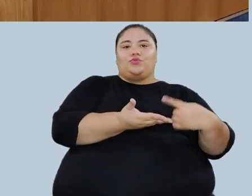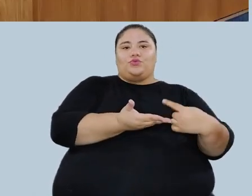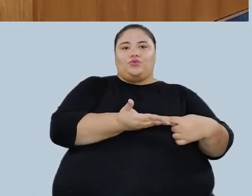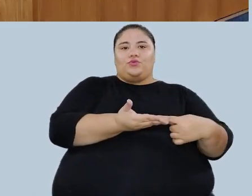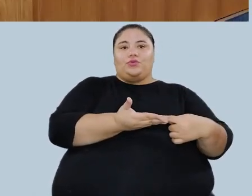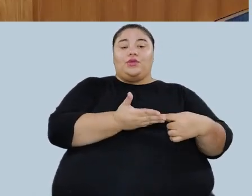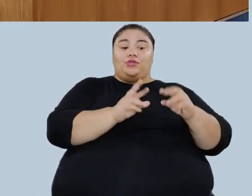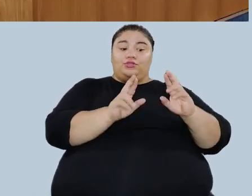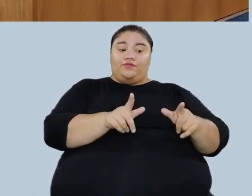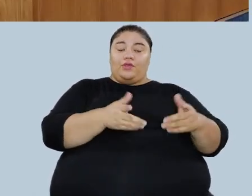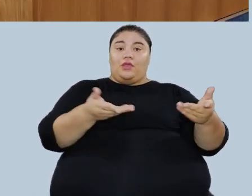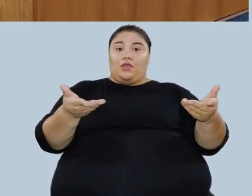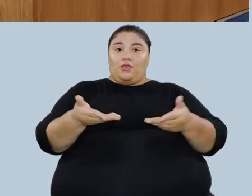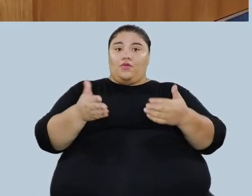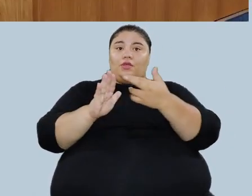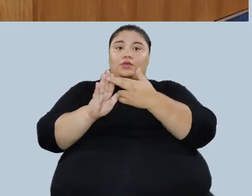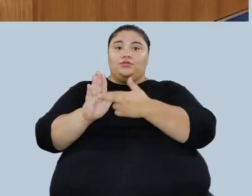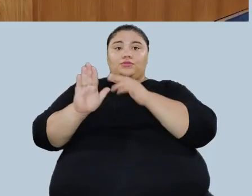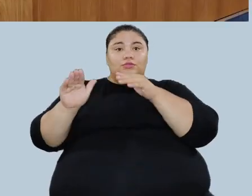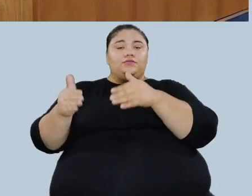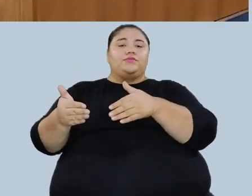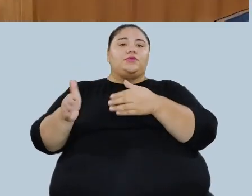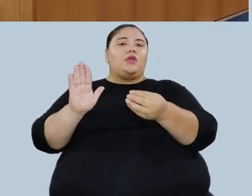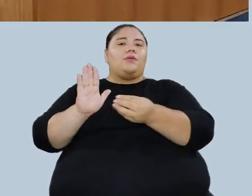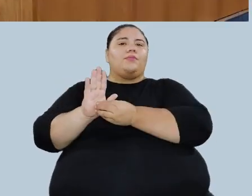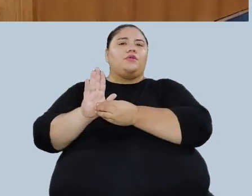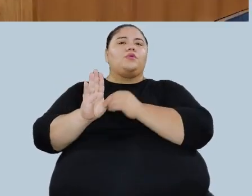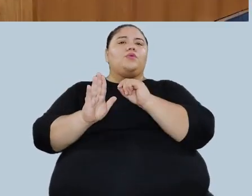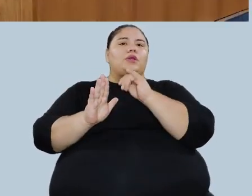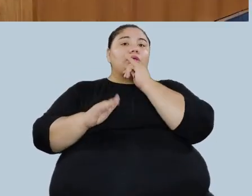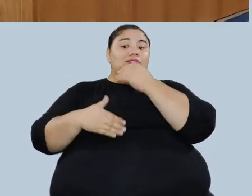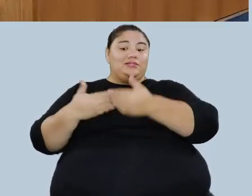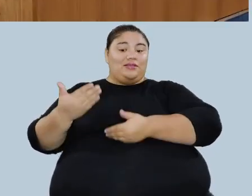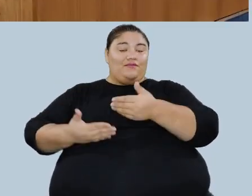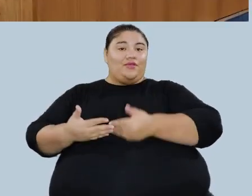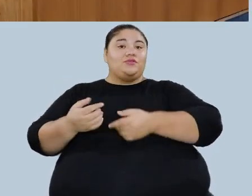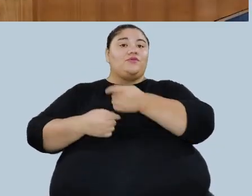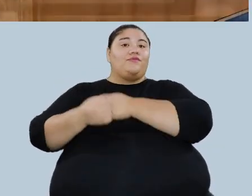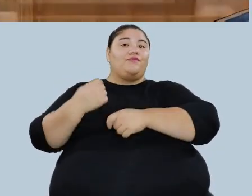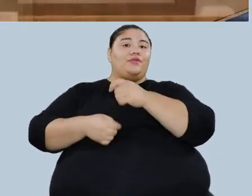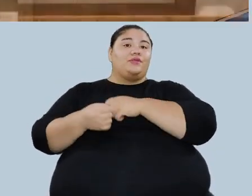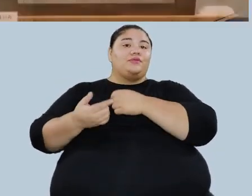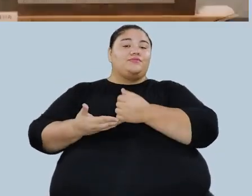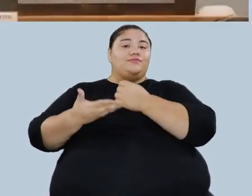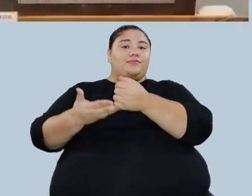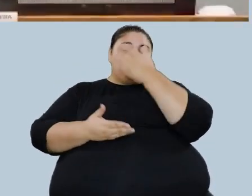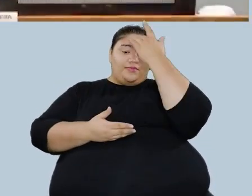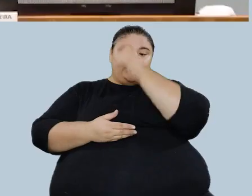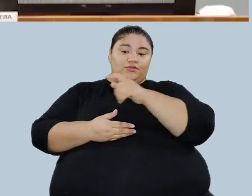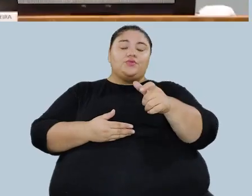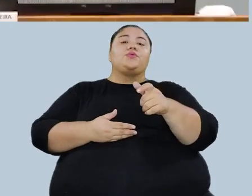não. O regime específico aplica-se a quê? Aos serviços financeiros prestados por pessoas